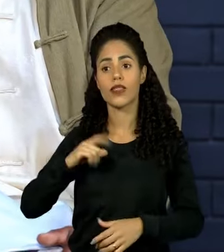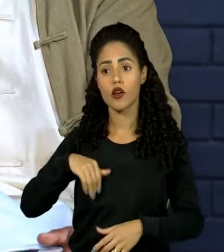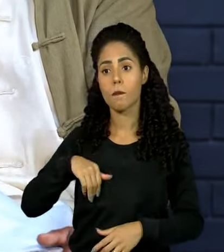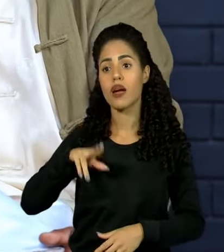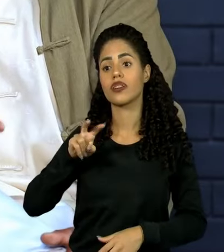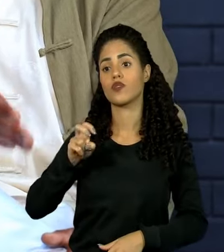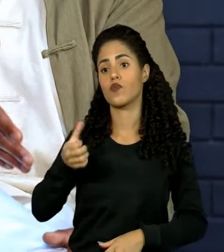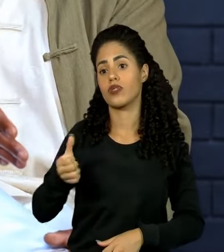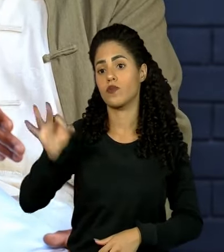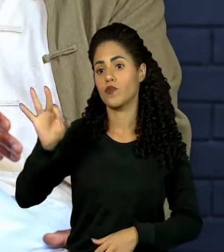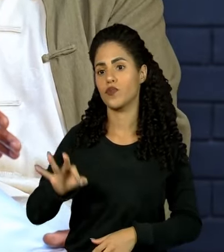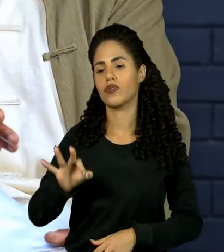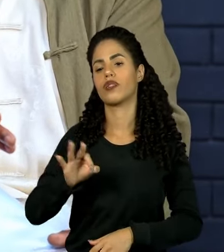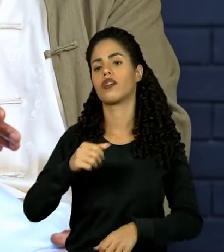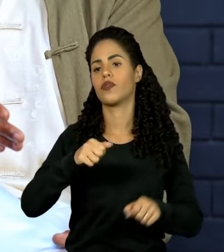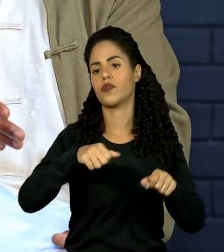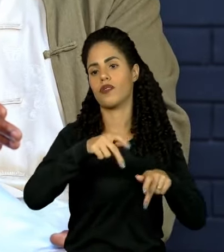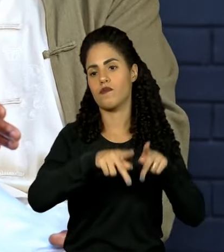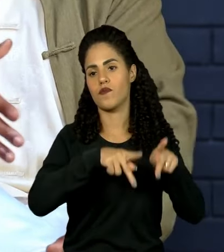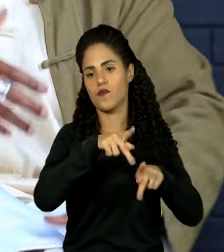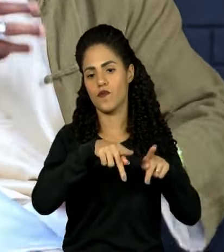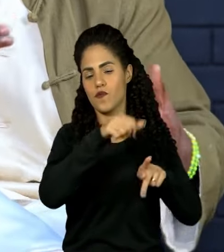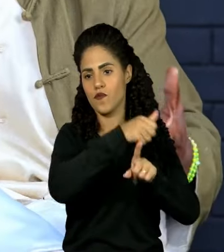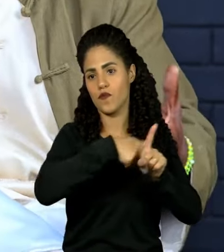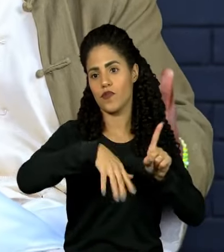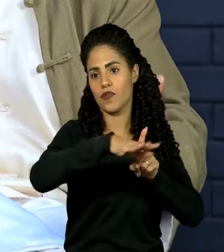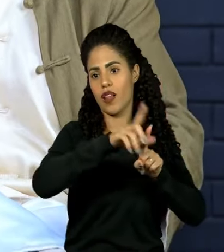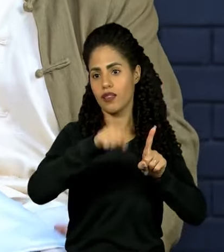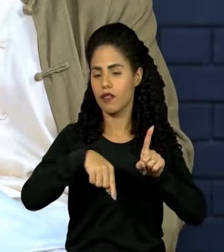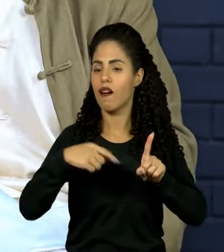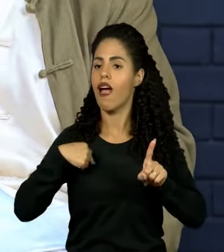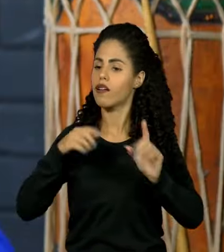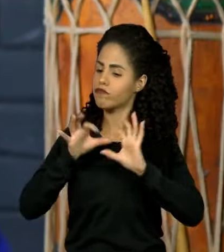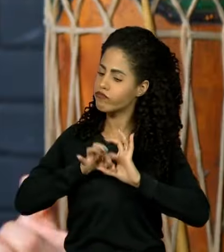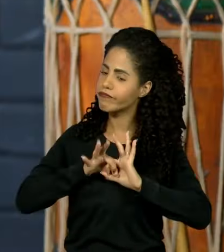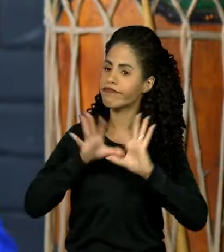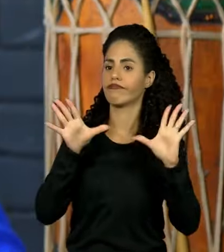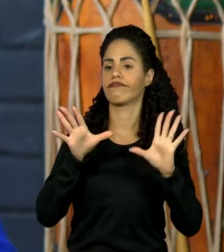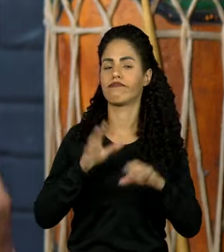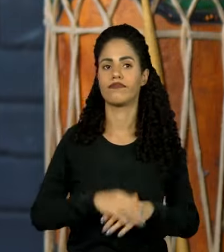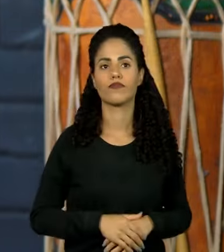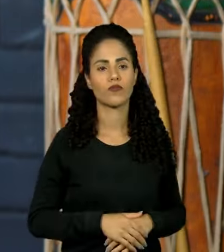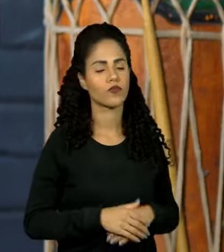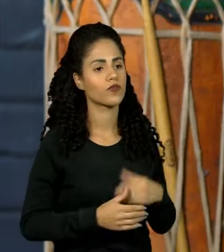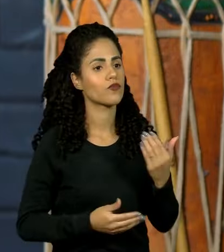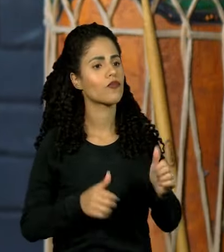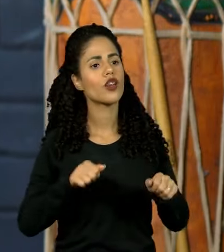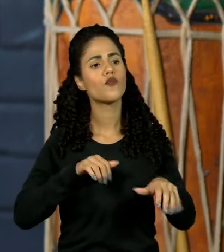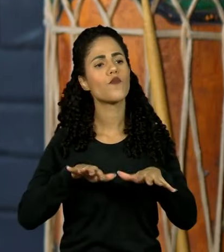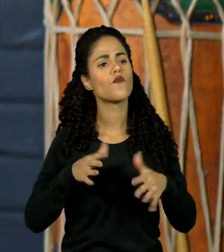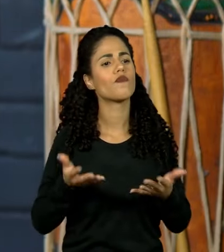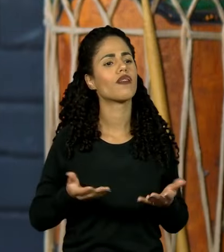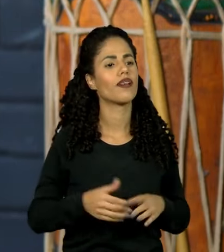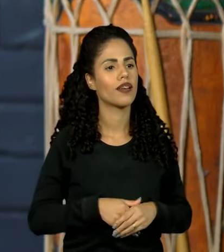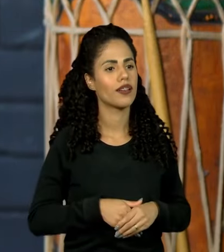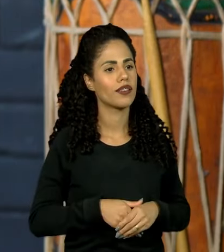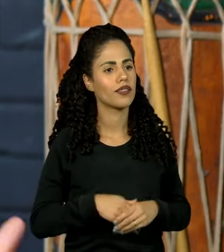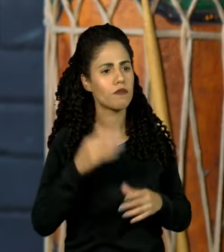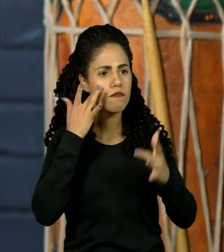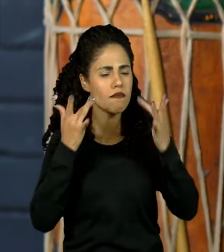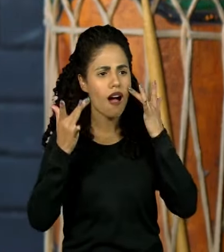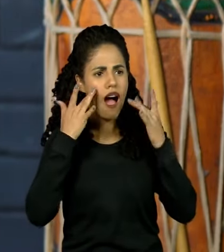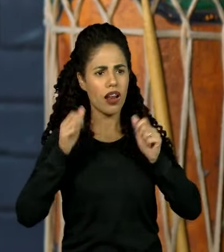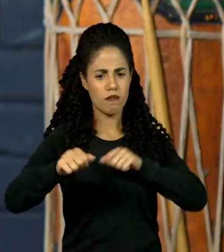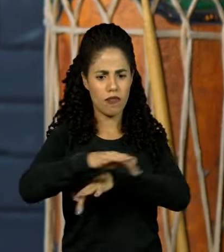de 56% da população né e é um Eco de liberdade né Gabriela e o movimento uma peça